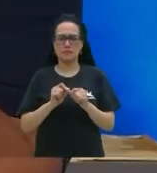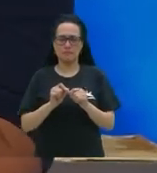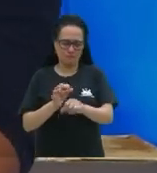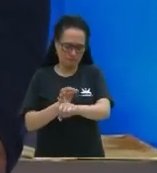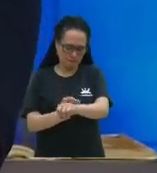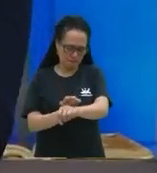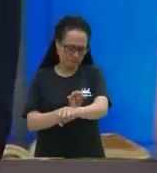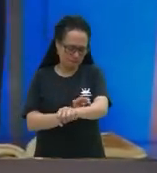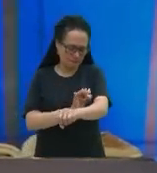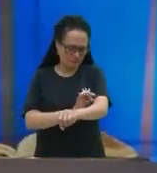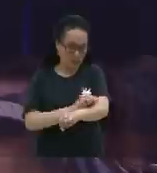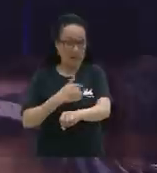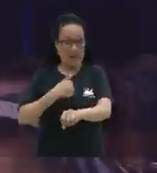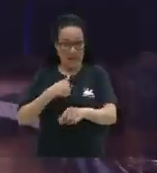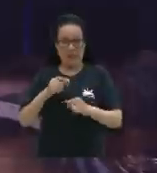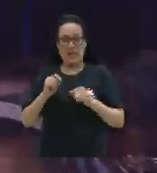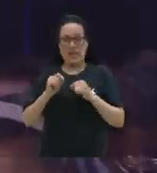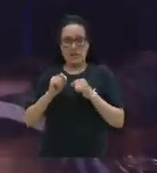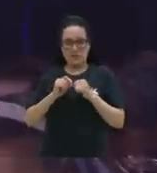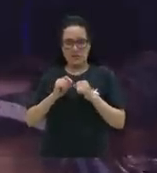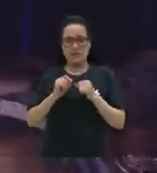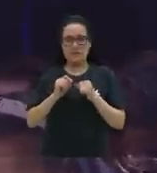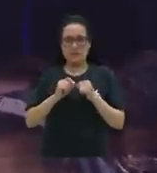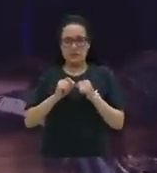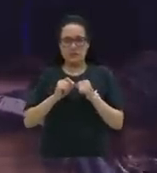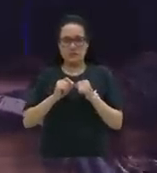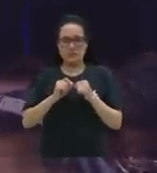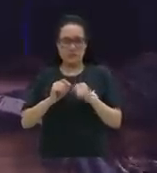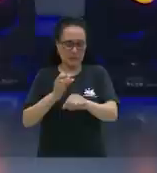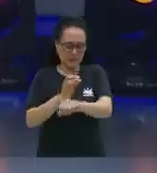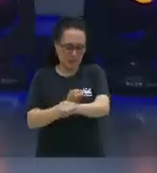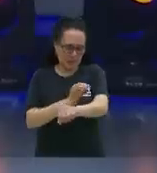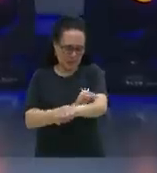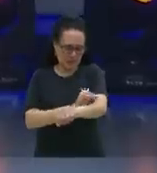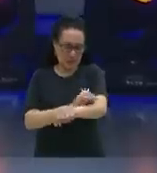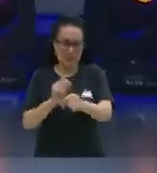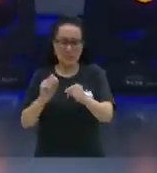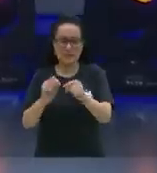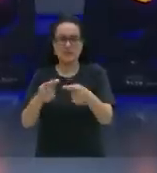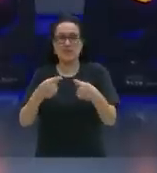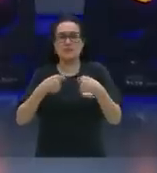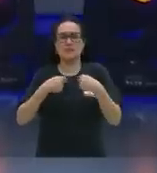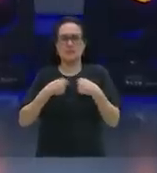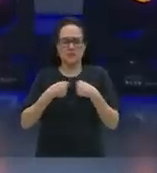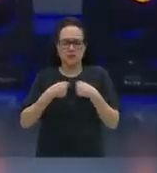feridas que eu causei, feridas que causaram em mim.